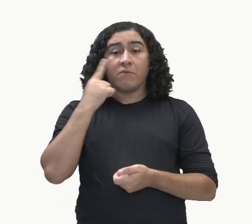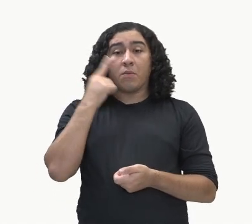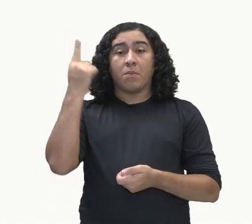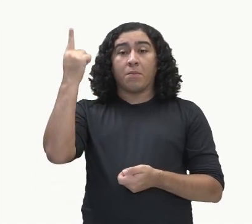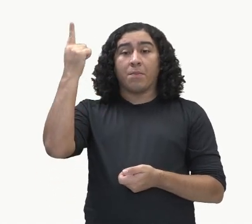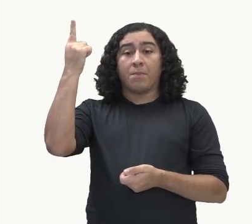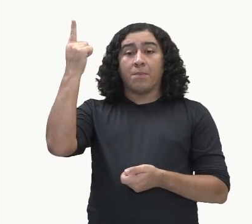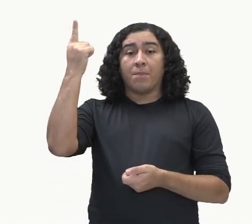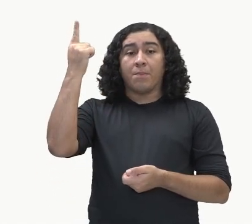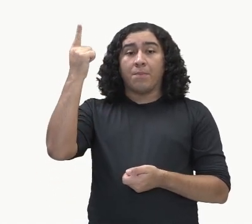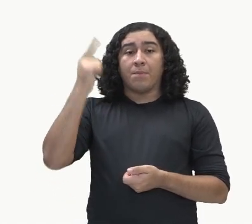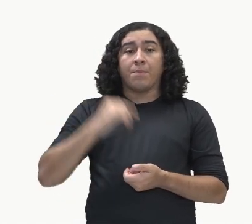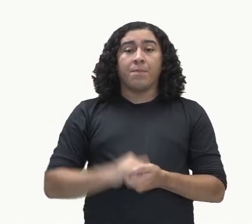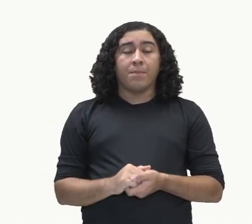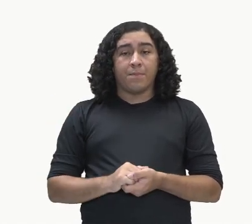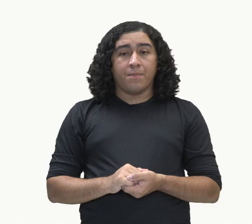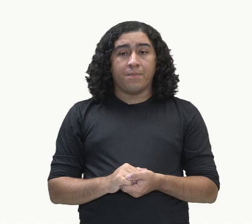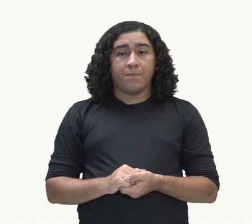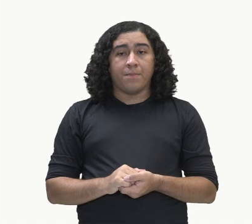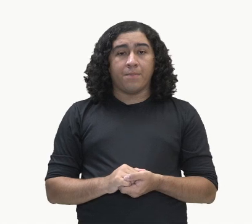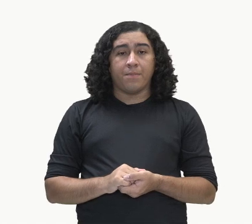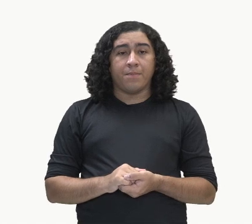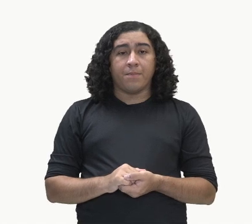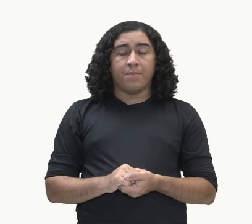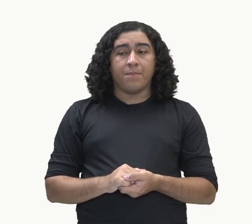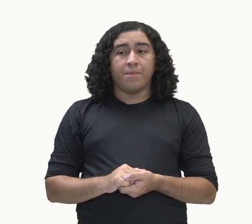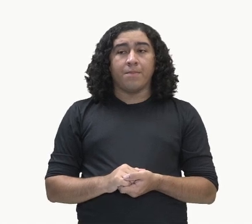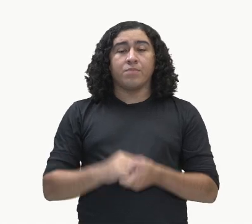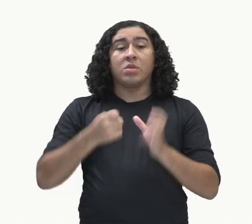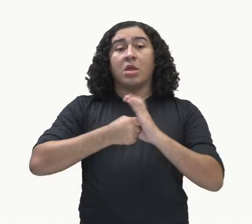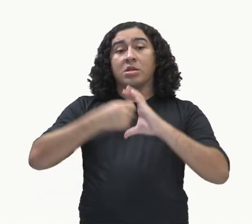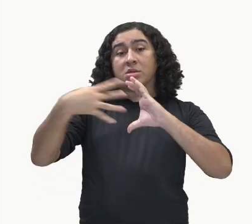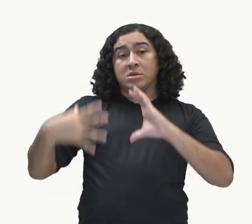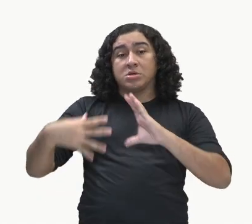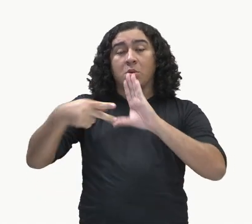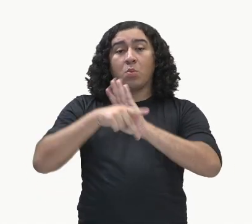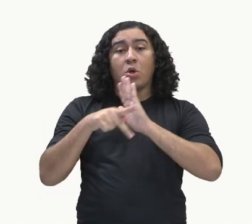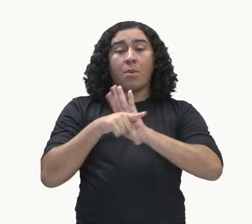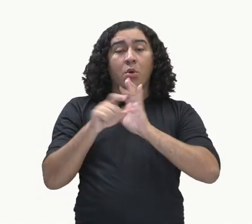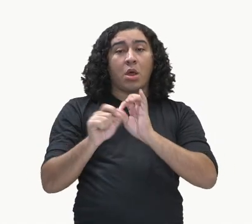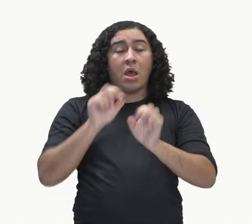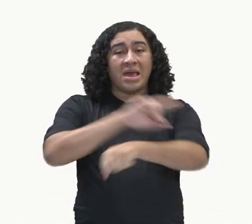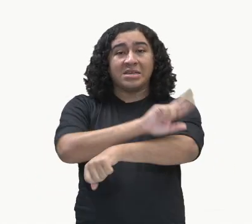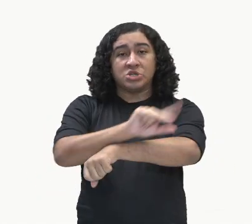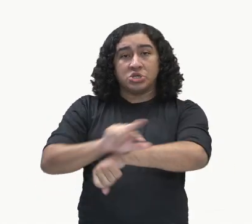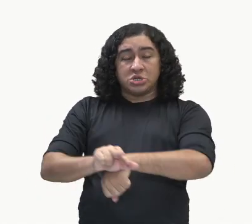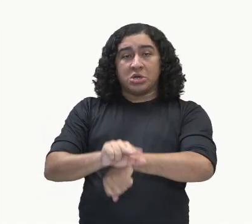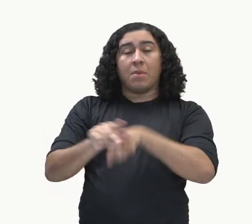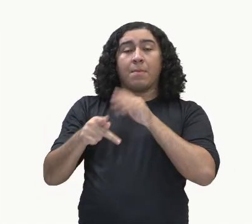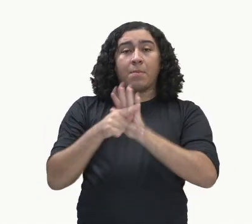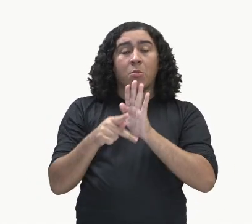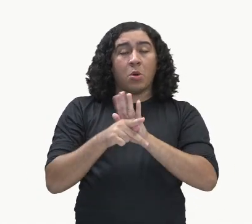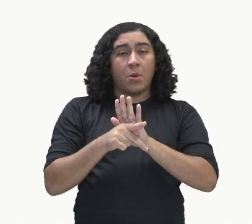não é? Então, a característica, né, da etnia aqui dos Estados Unidos é dessa forma, ó,